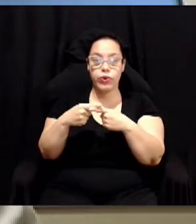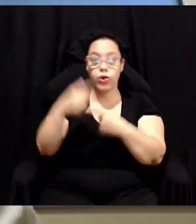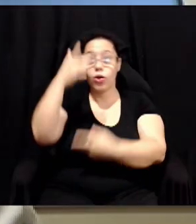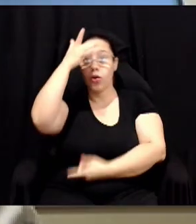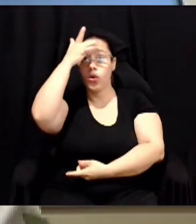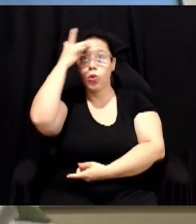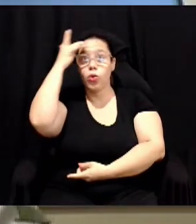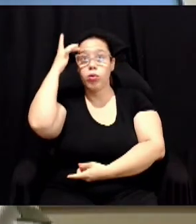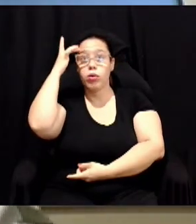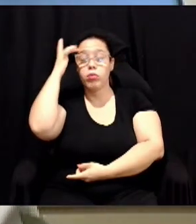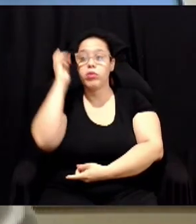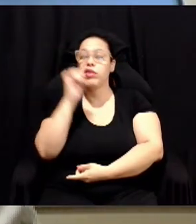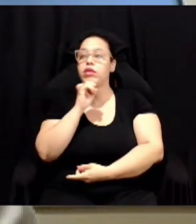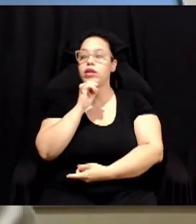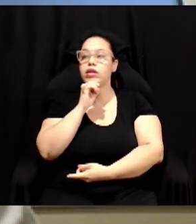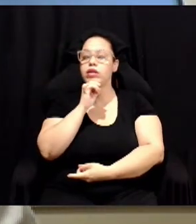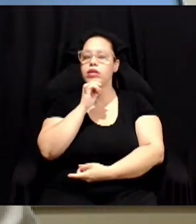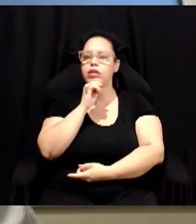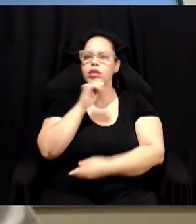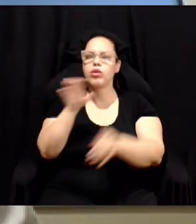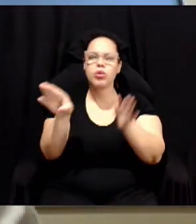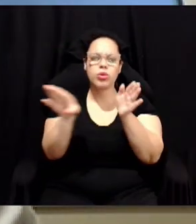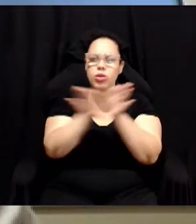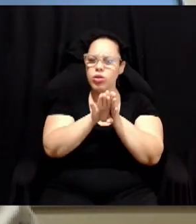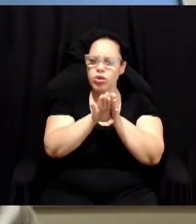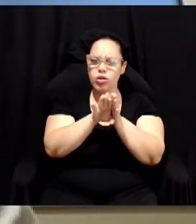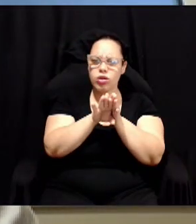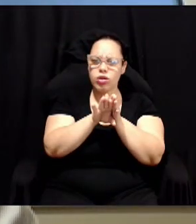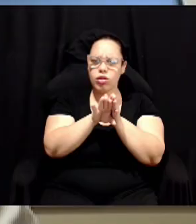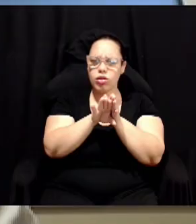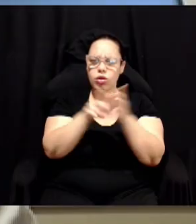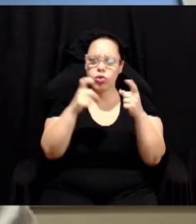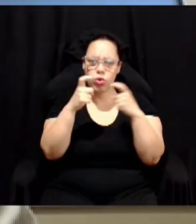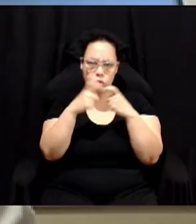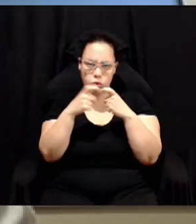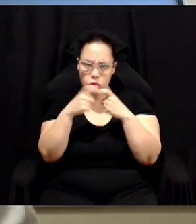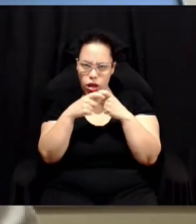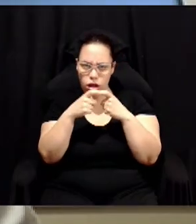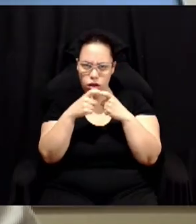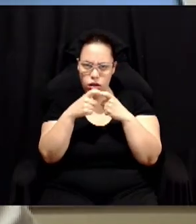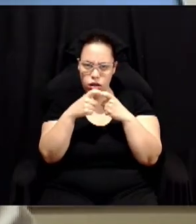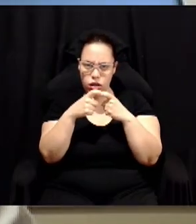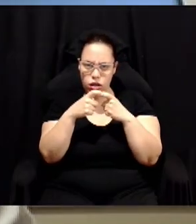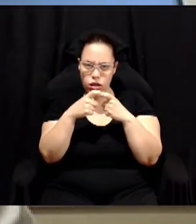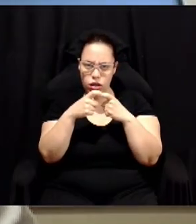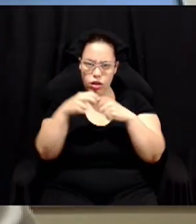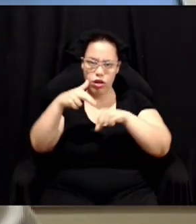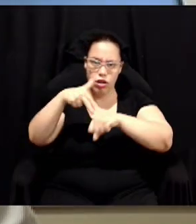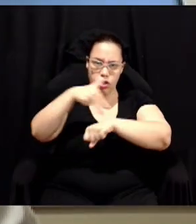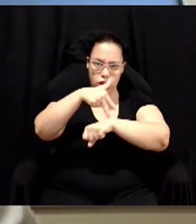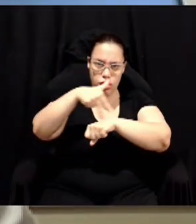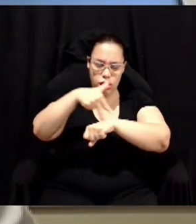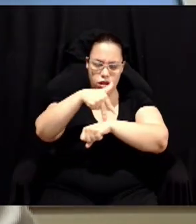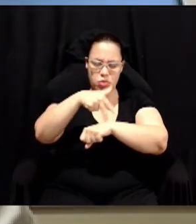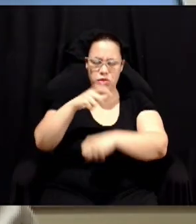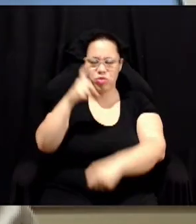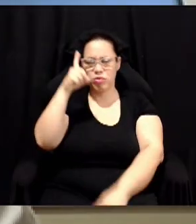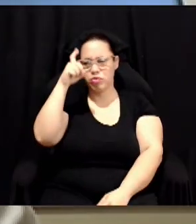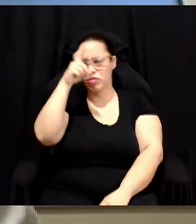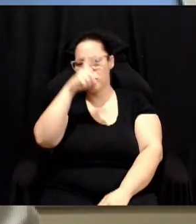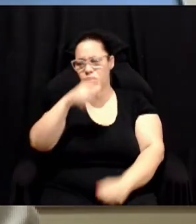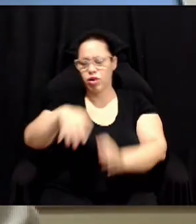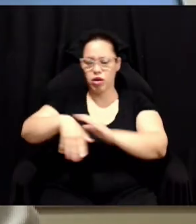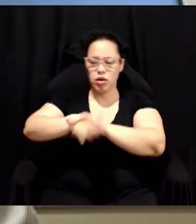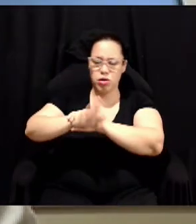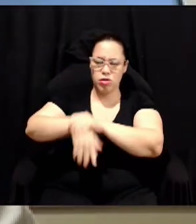que chega, digamos, no consultório, com queixa de que está caminhando com dificuldade, que não mexe o braço, que